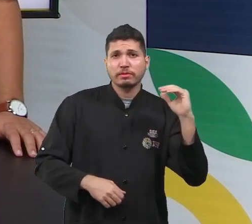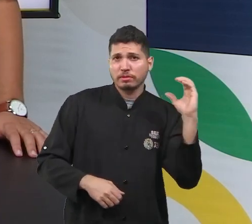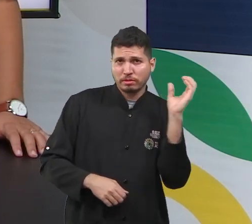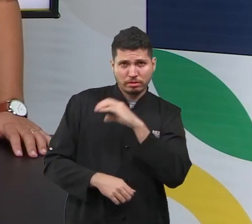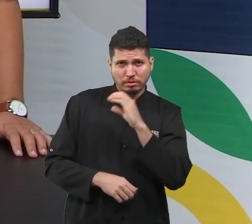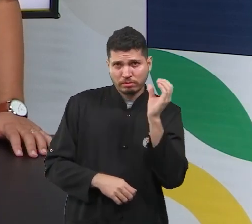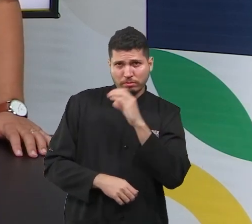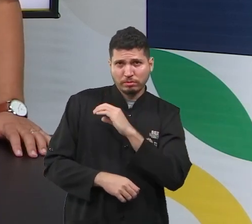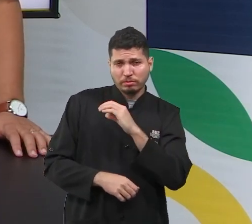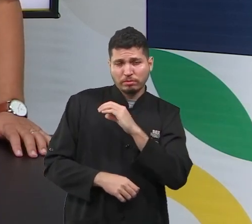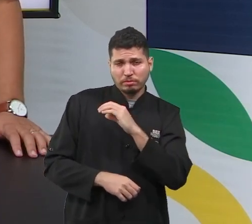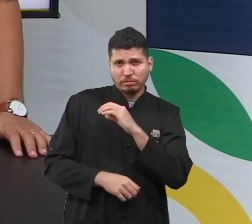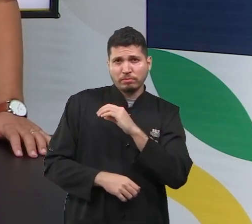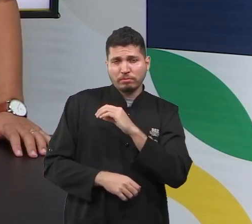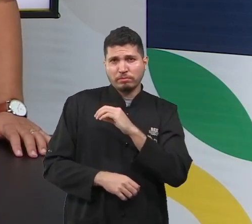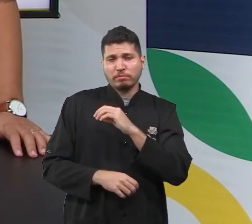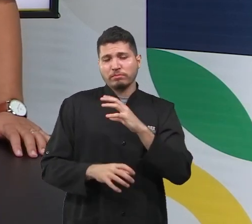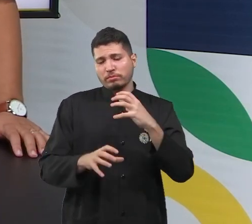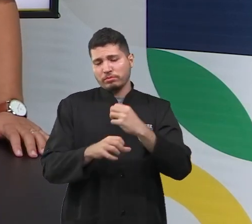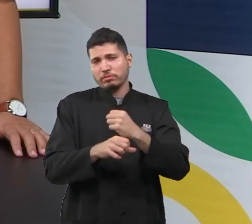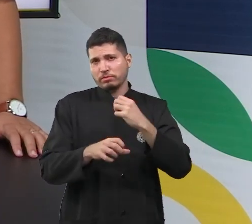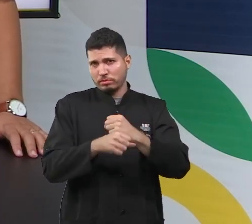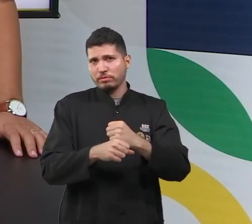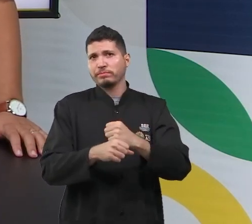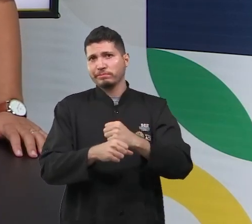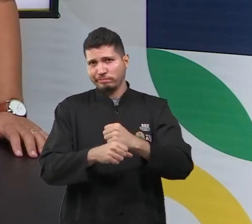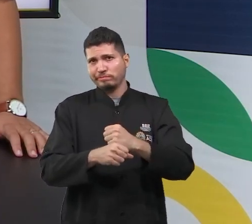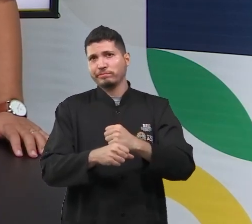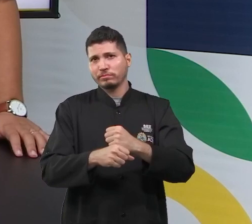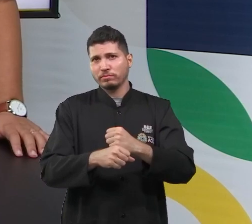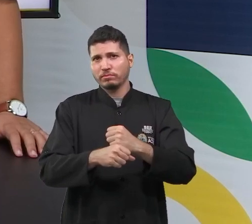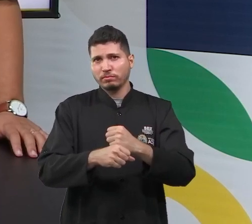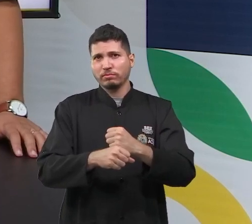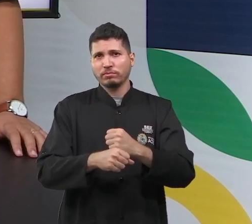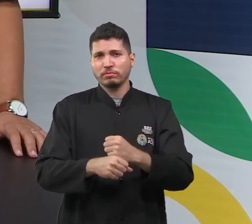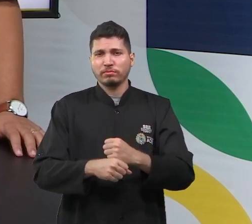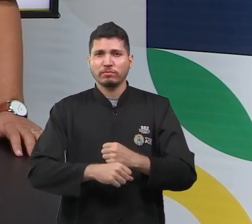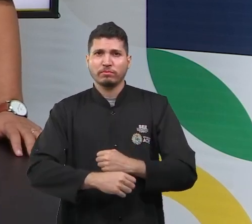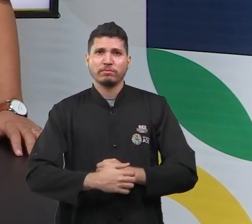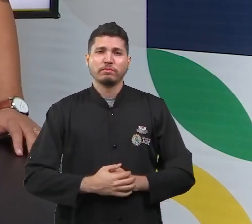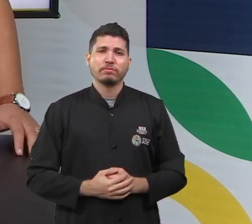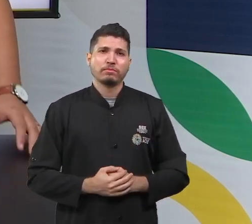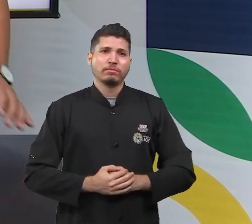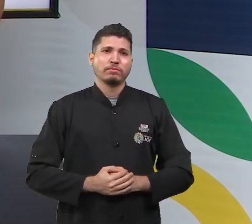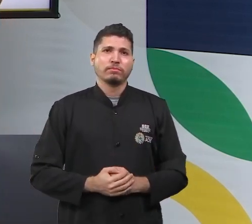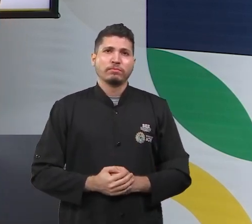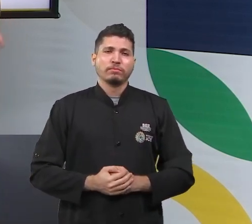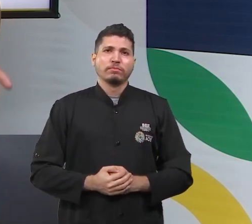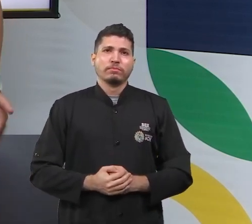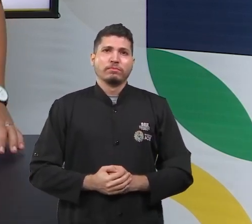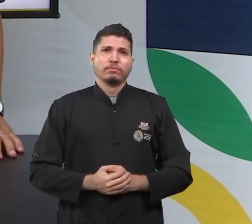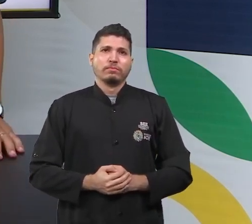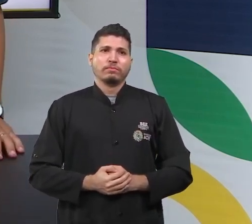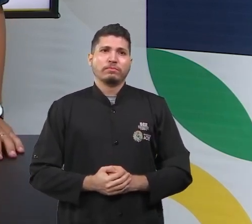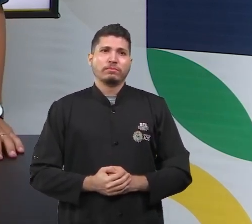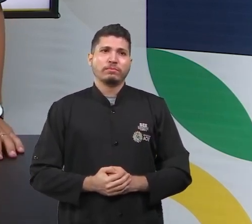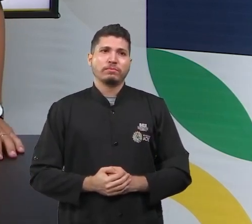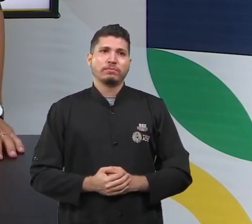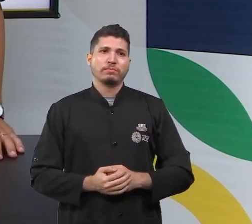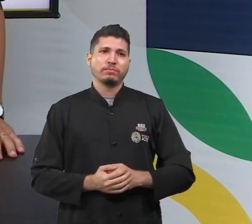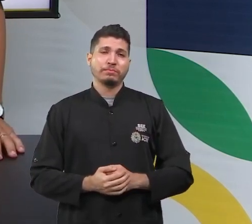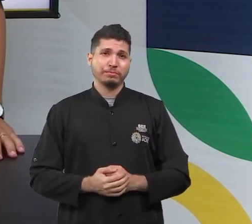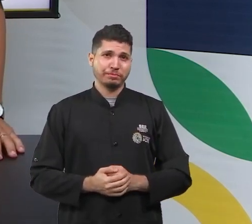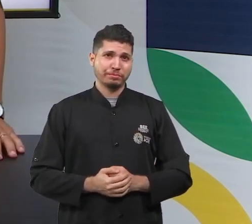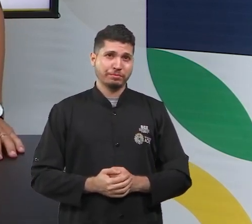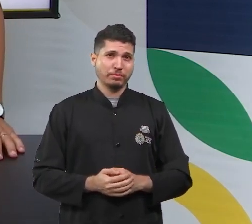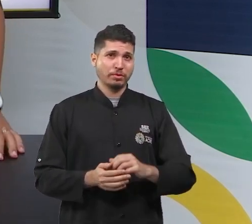que dos gastos essenciais, esses não mudam, esses tem todos os meses. Os necessários tem durante alguns meses do ano e